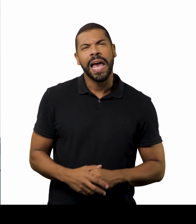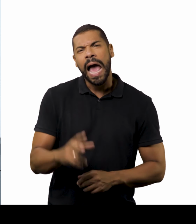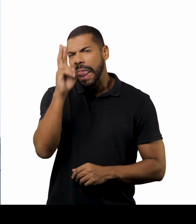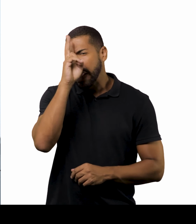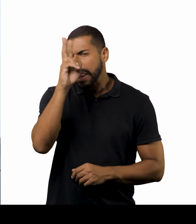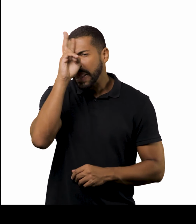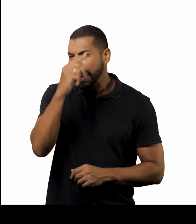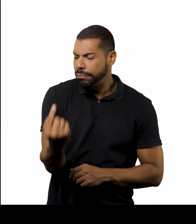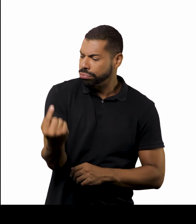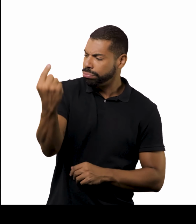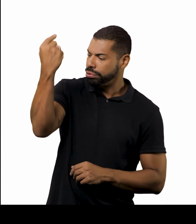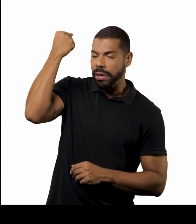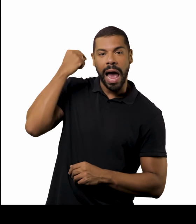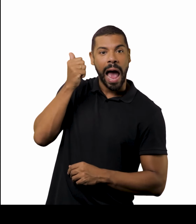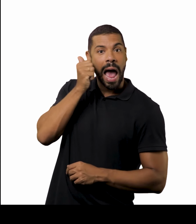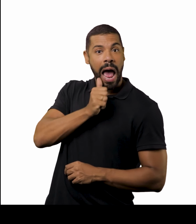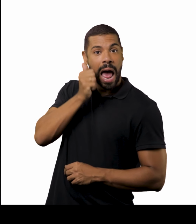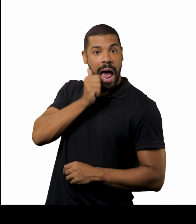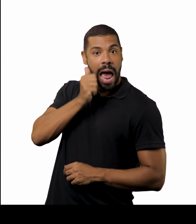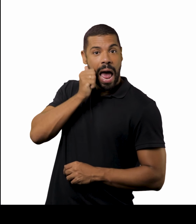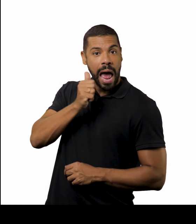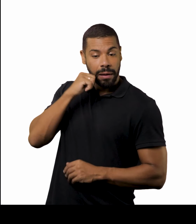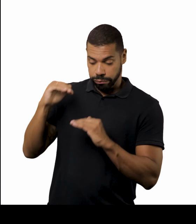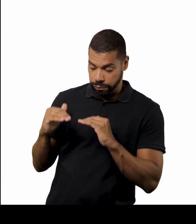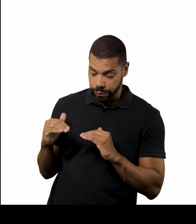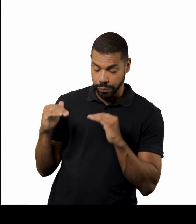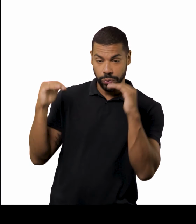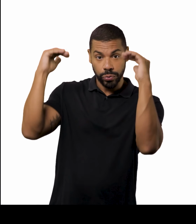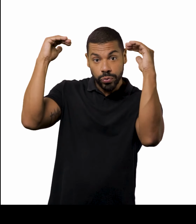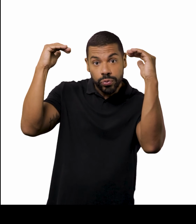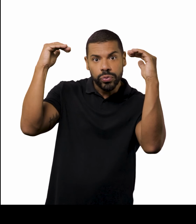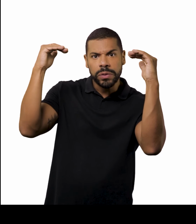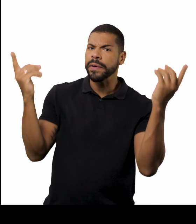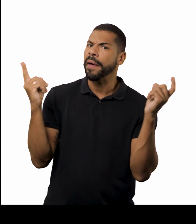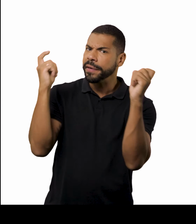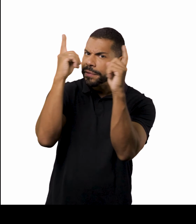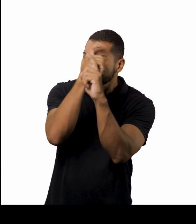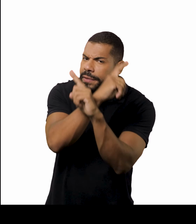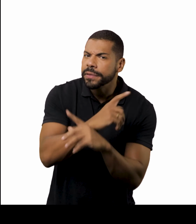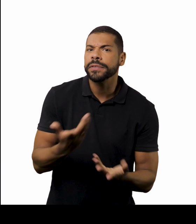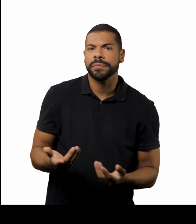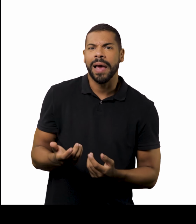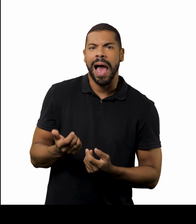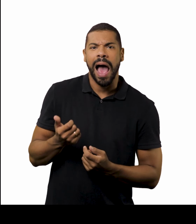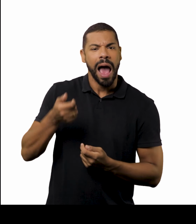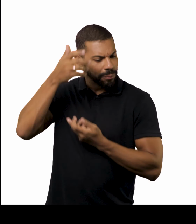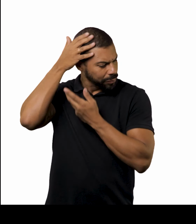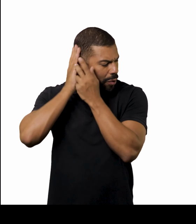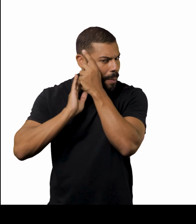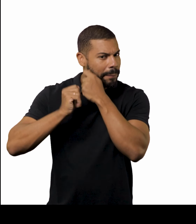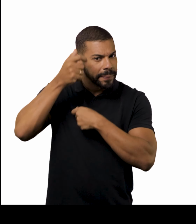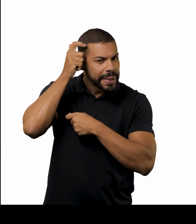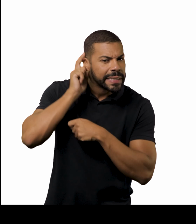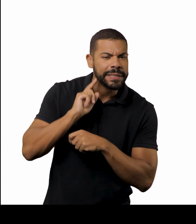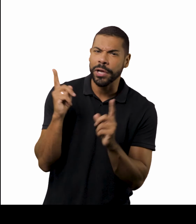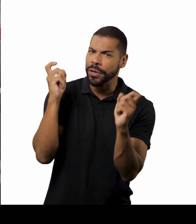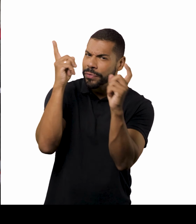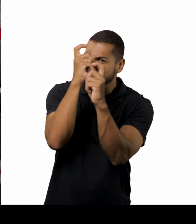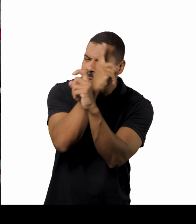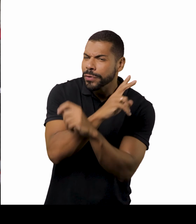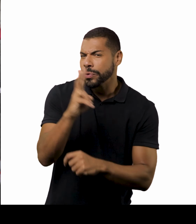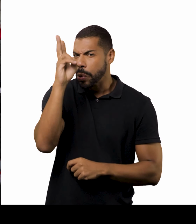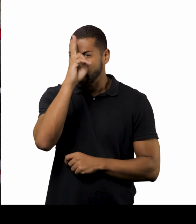realmente é, sabe? E eu me lembrei das mulheres que eu vi crescendo comigo, e o quanto era doloroso lidar com o cabelo. Acho